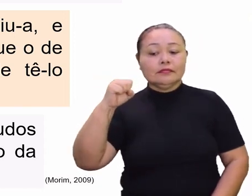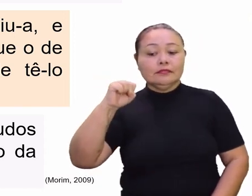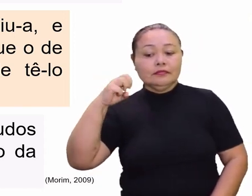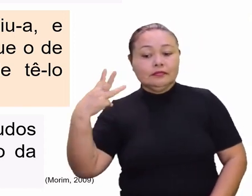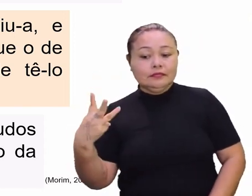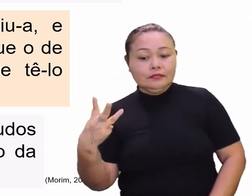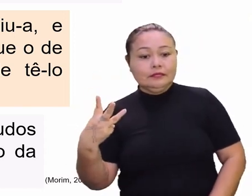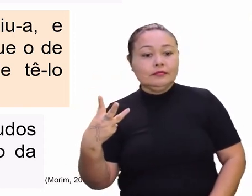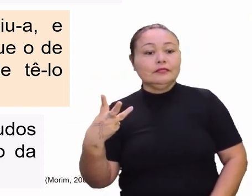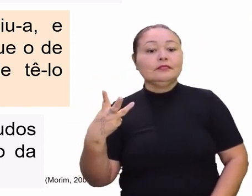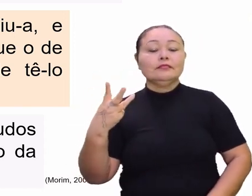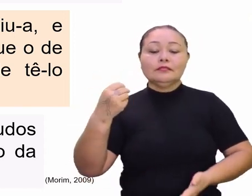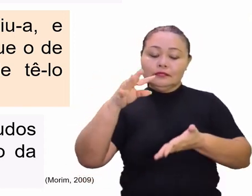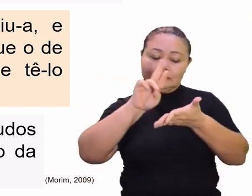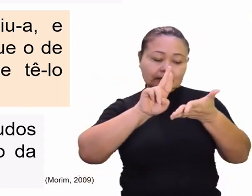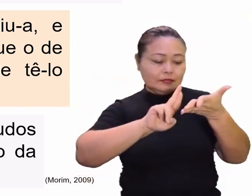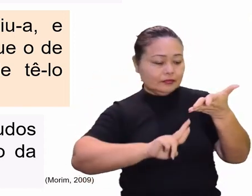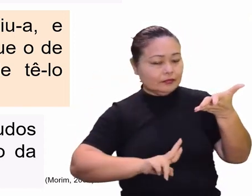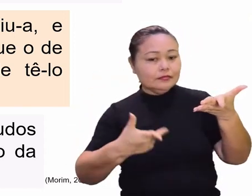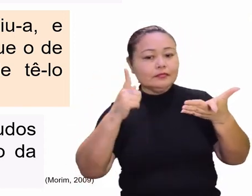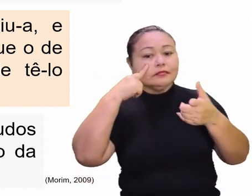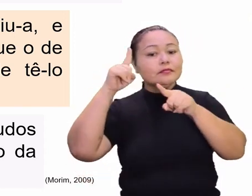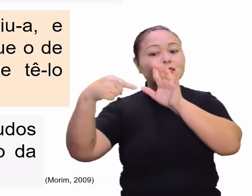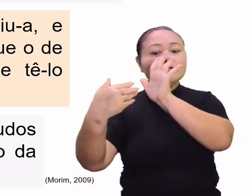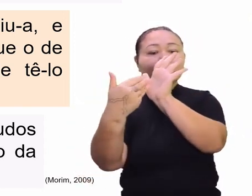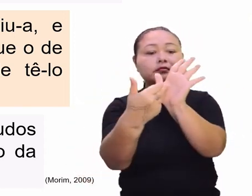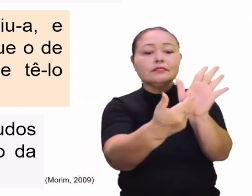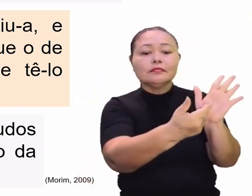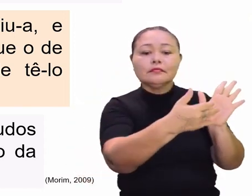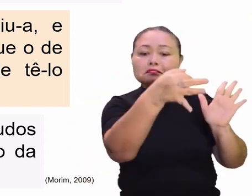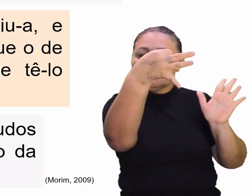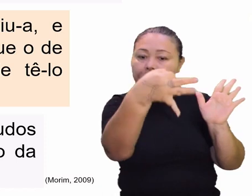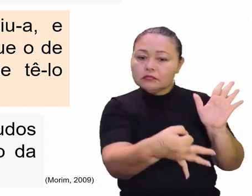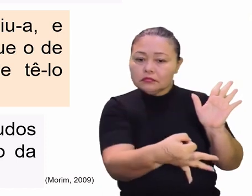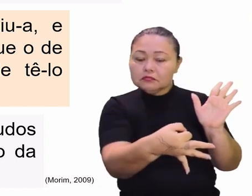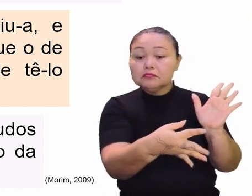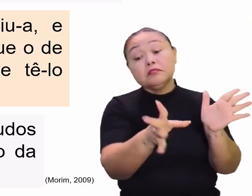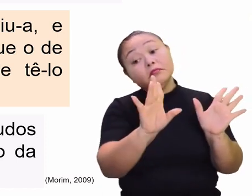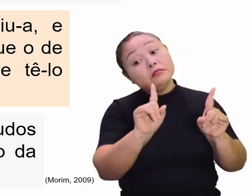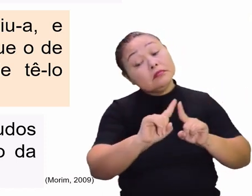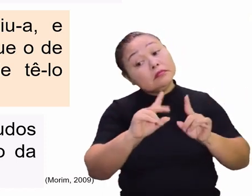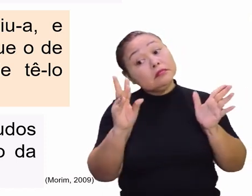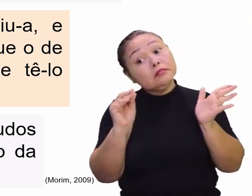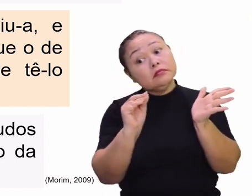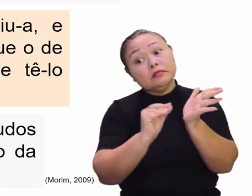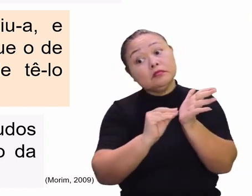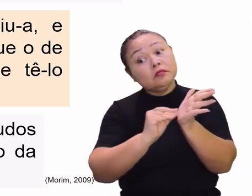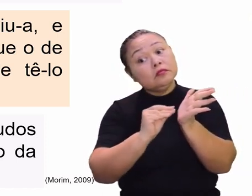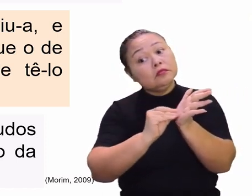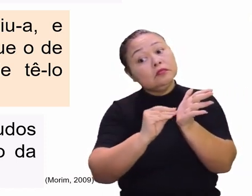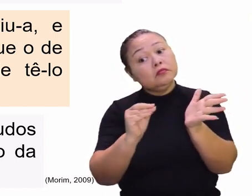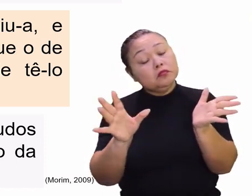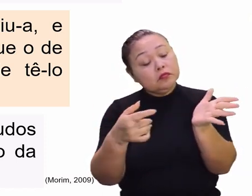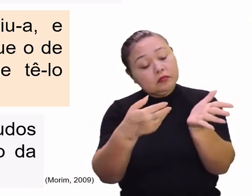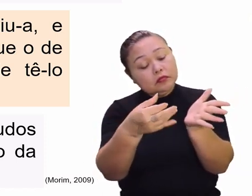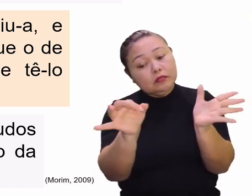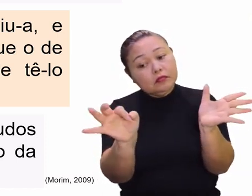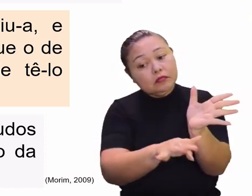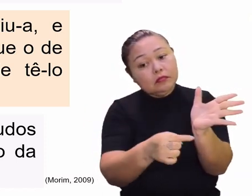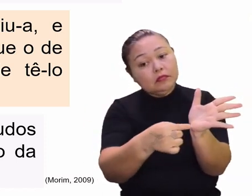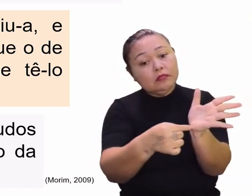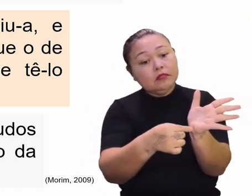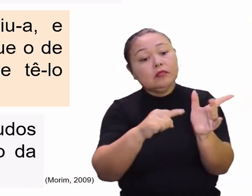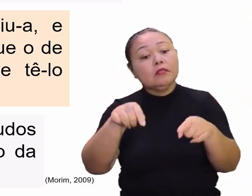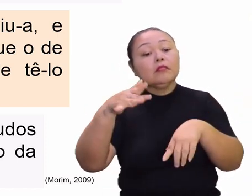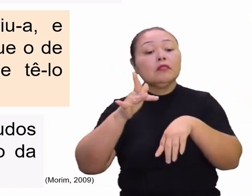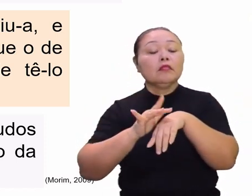1883. Produziu um relatório que depois se mostrou basicamente correto, embora inconcluso, pois